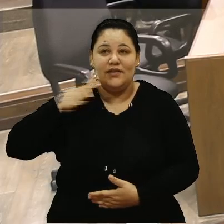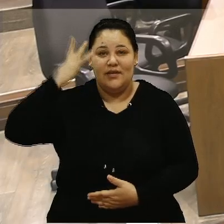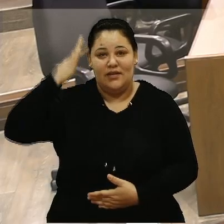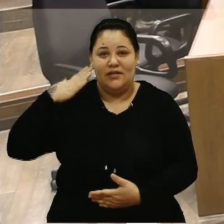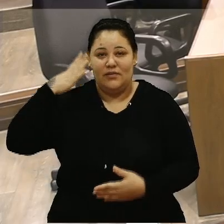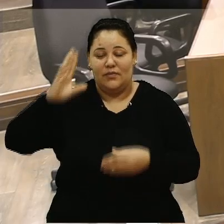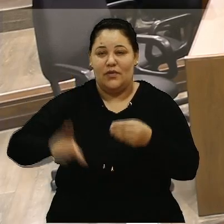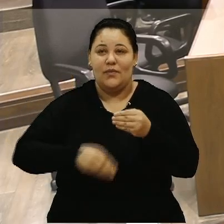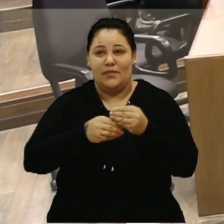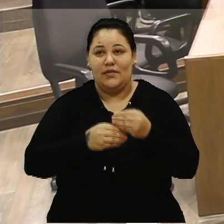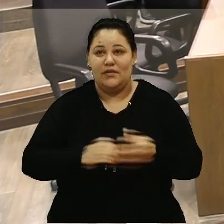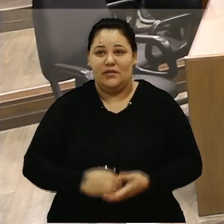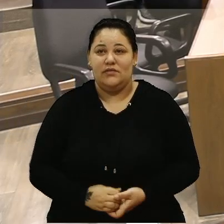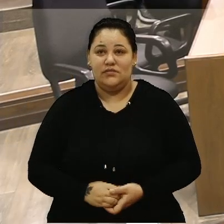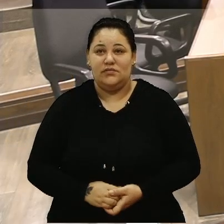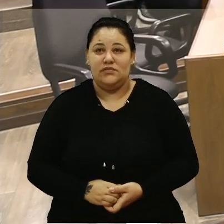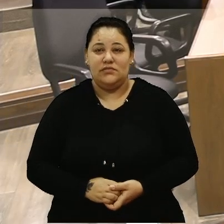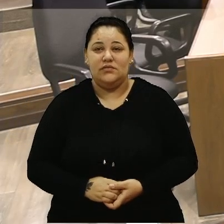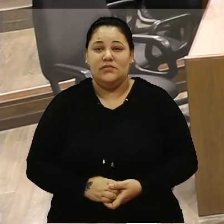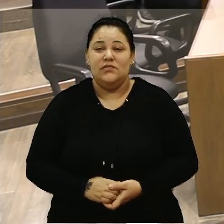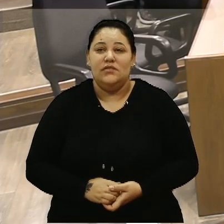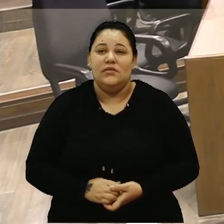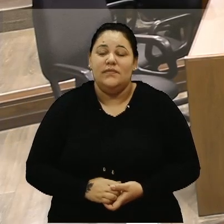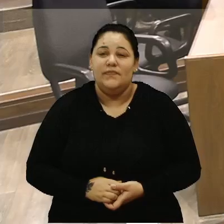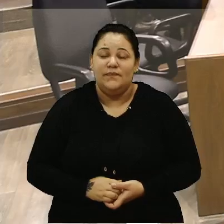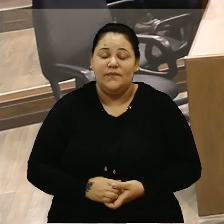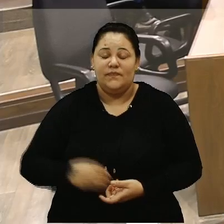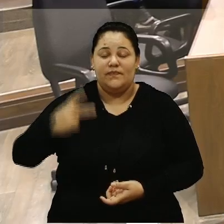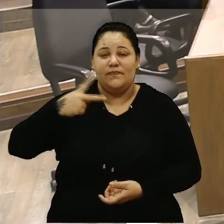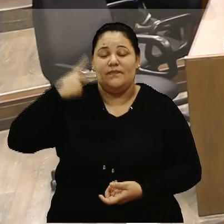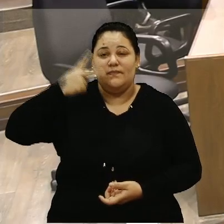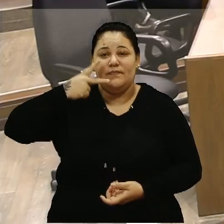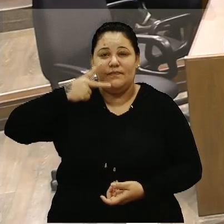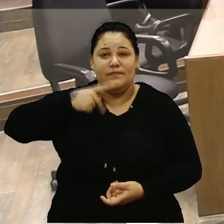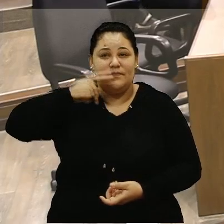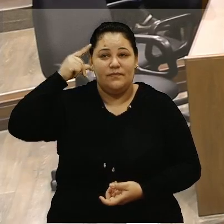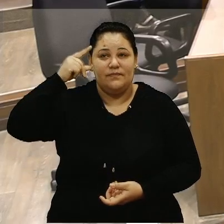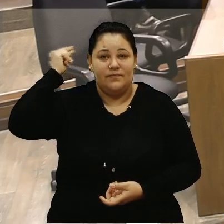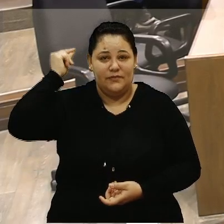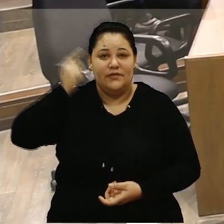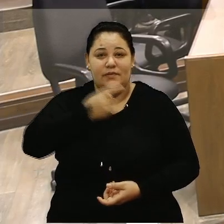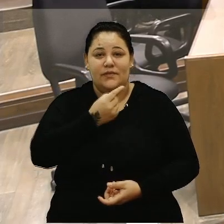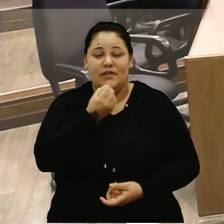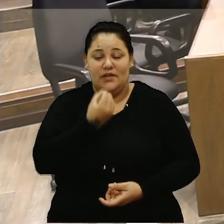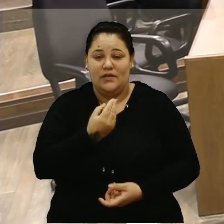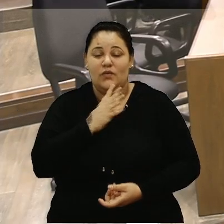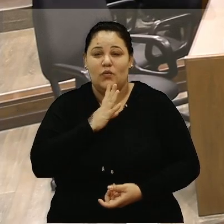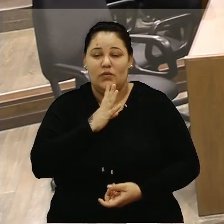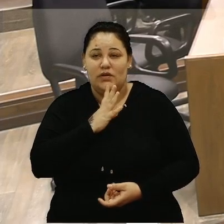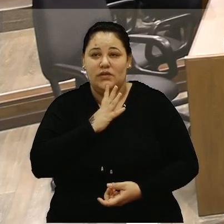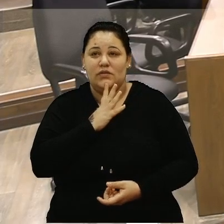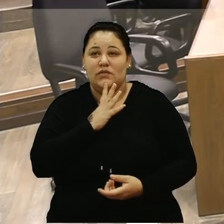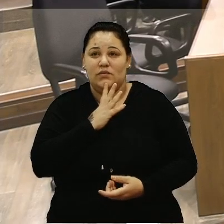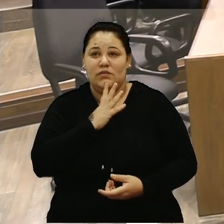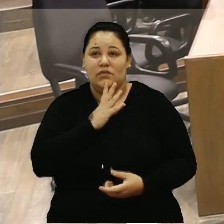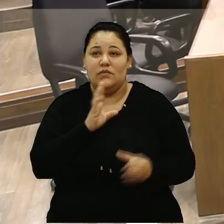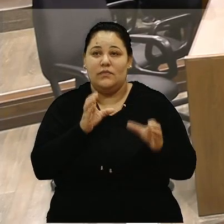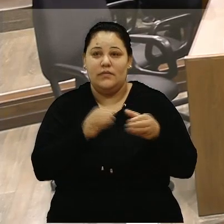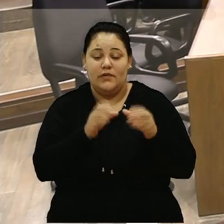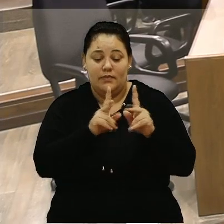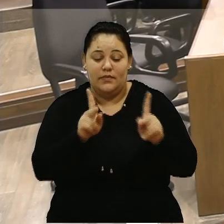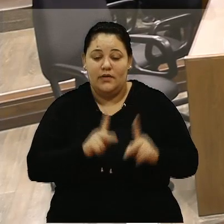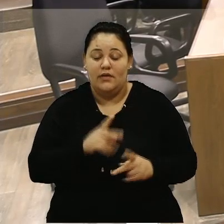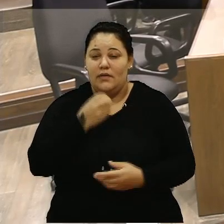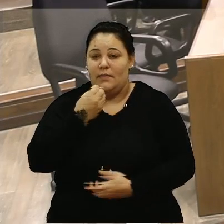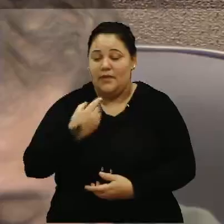parte. Vereador Aldonei, muito pertinente o que o senhor traz. Eu conheço a cooperativa Paz e Bem de longa data e é uma cooperativa